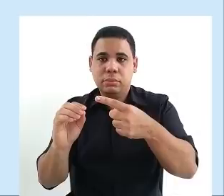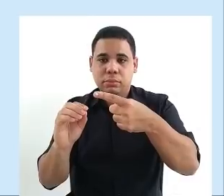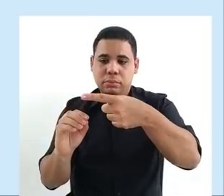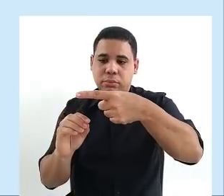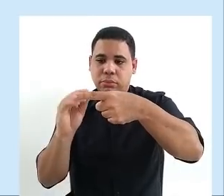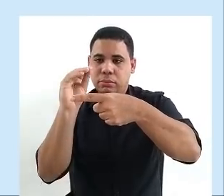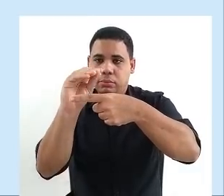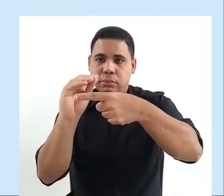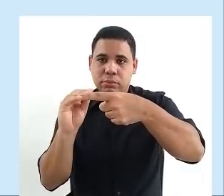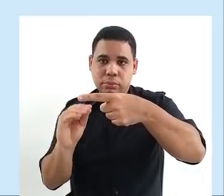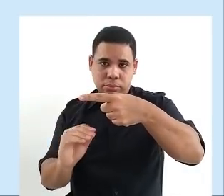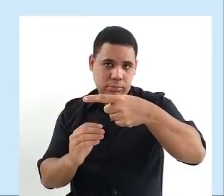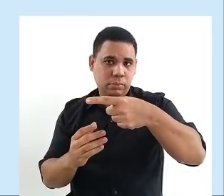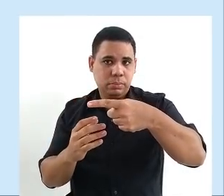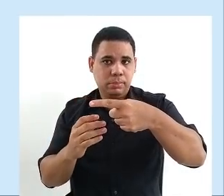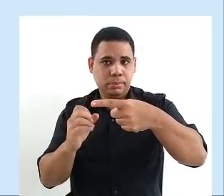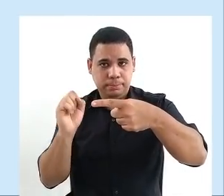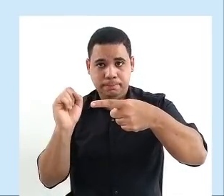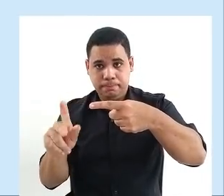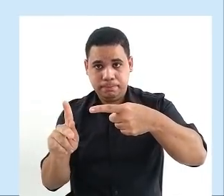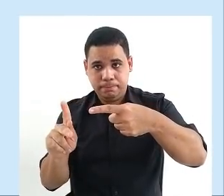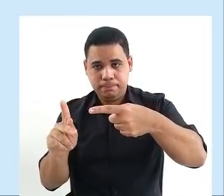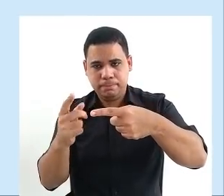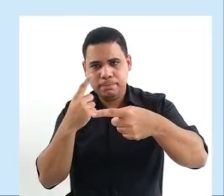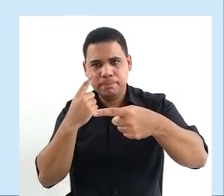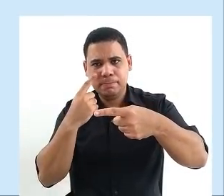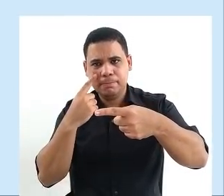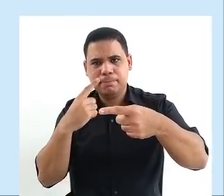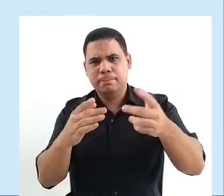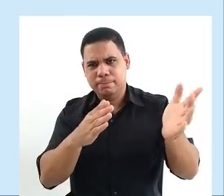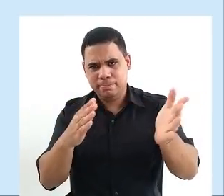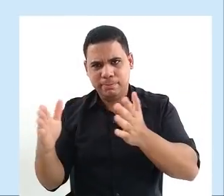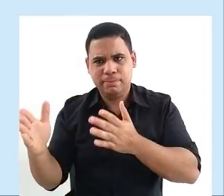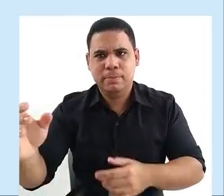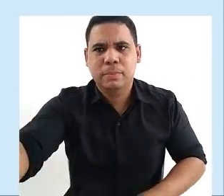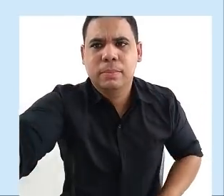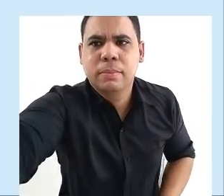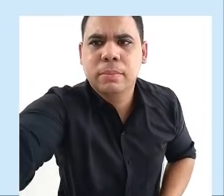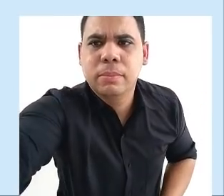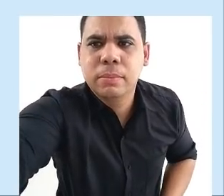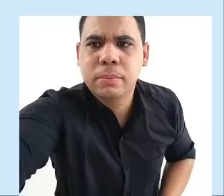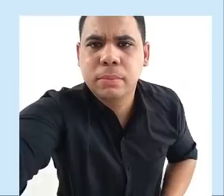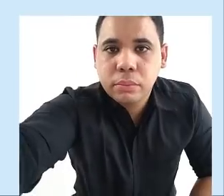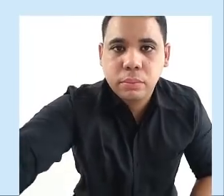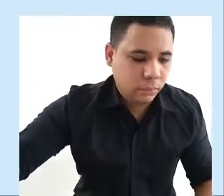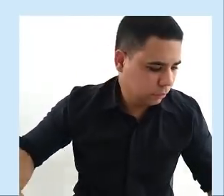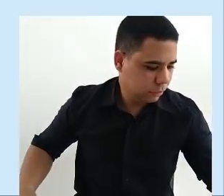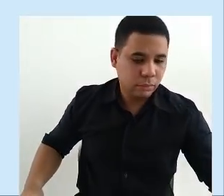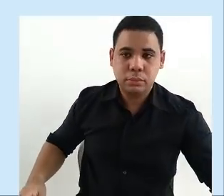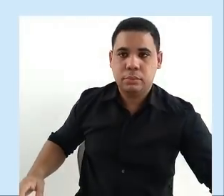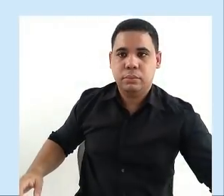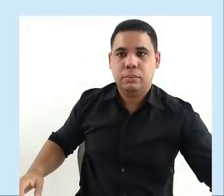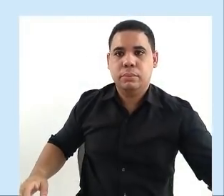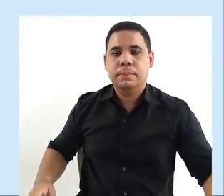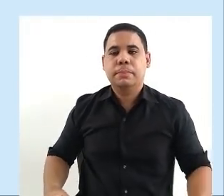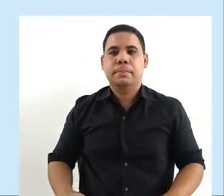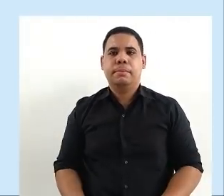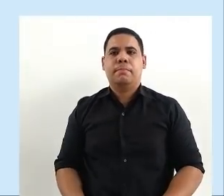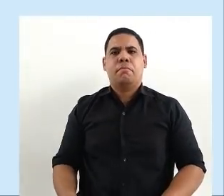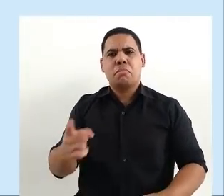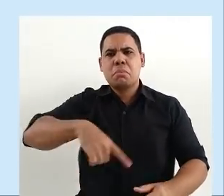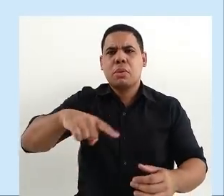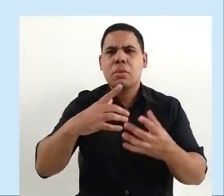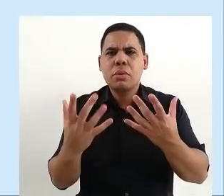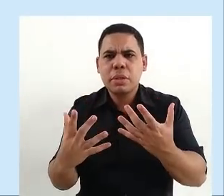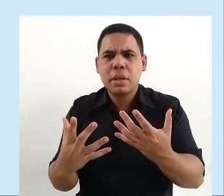é essa? É o número de eventos daquilo que eu posso ocorrer favorável a mim sobre o total possível.